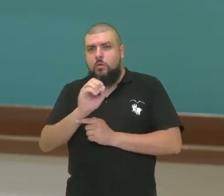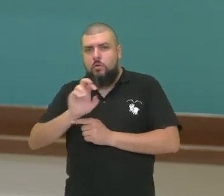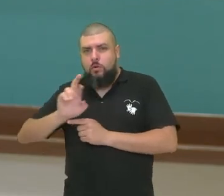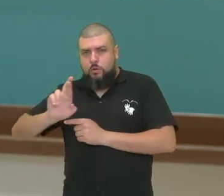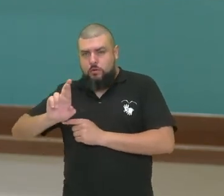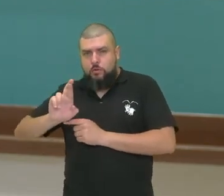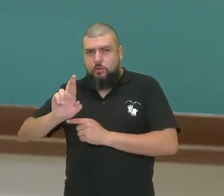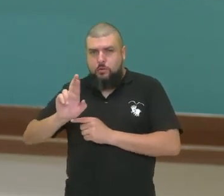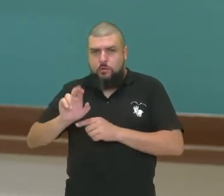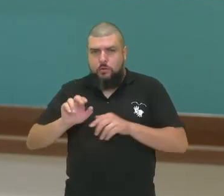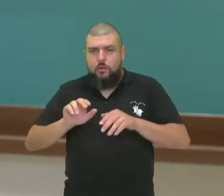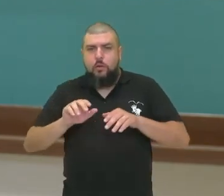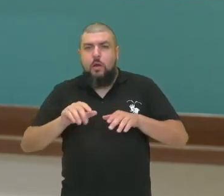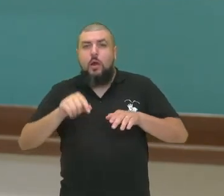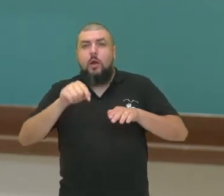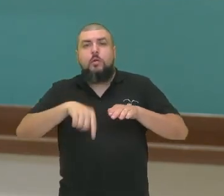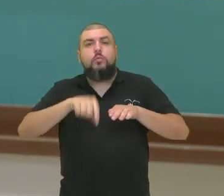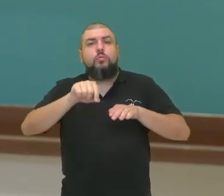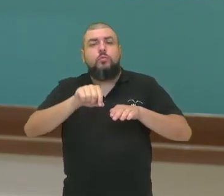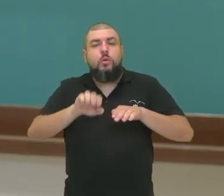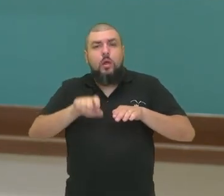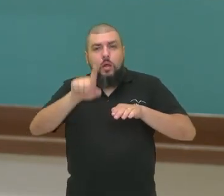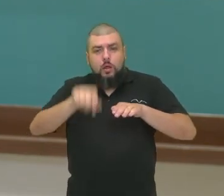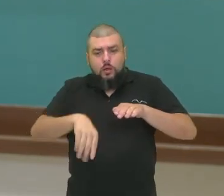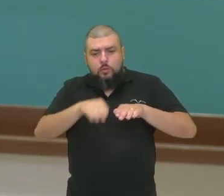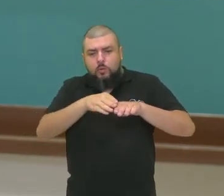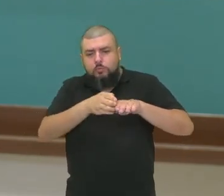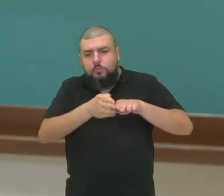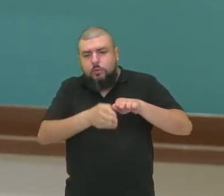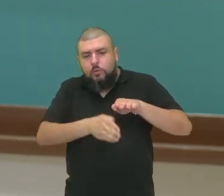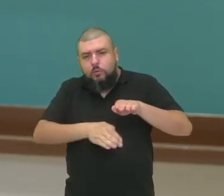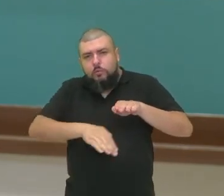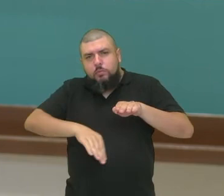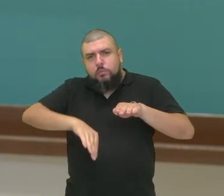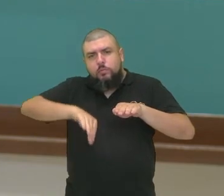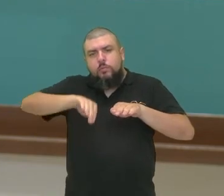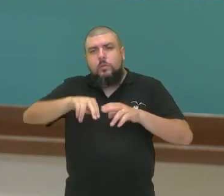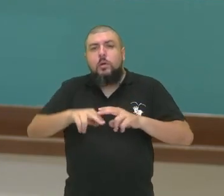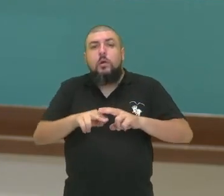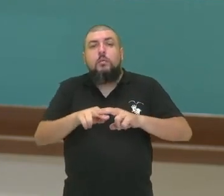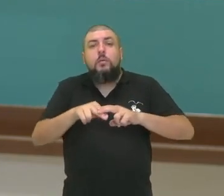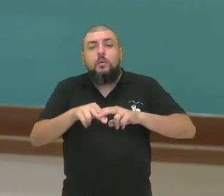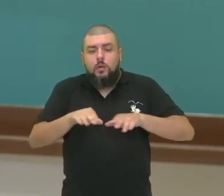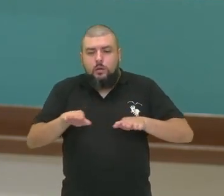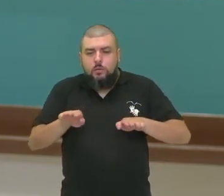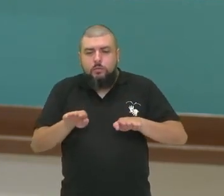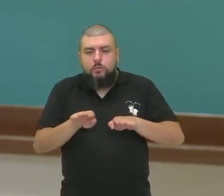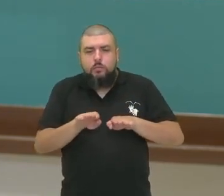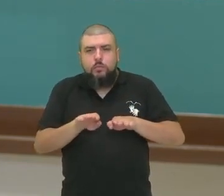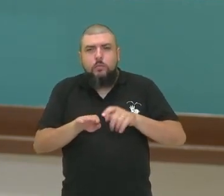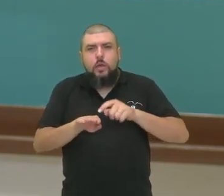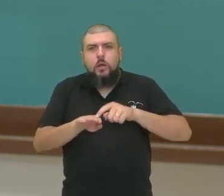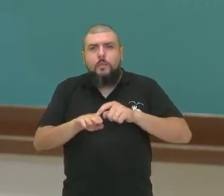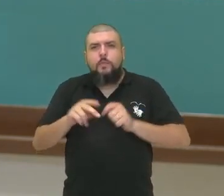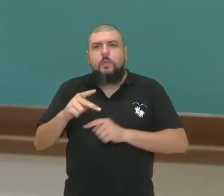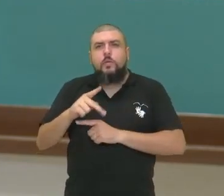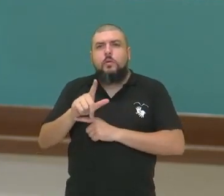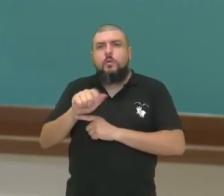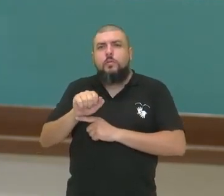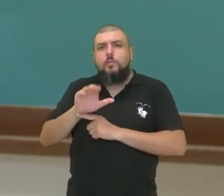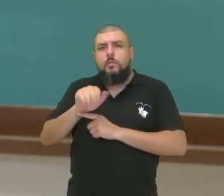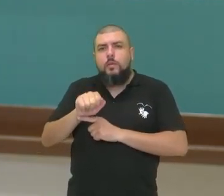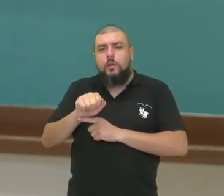está sendo então formada aí pela separação de duas placas tectônicas, né? A placa indiana, que está